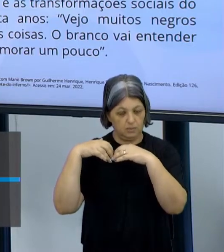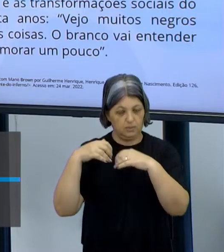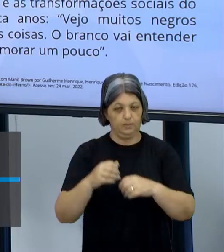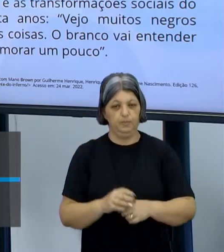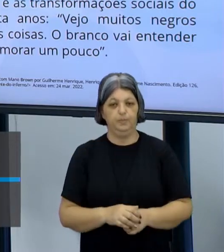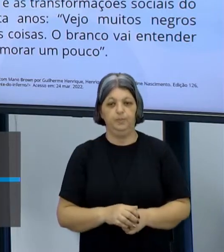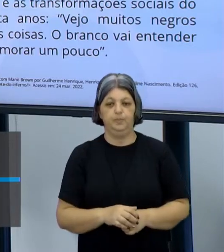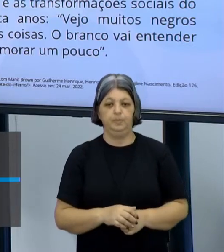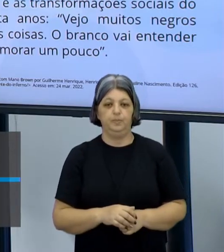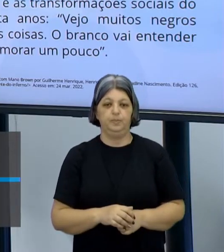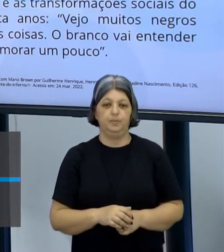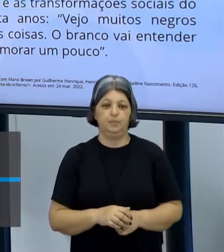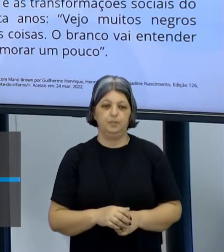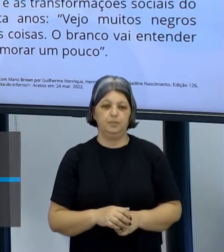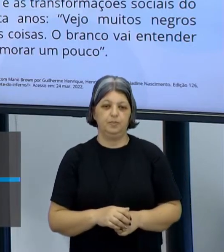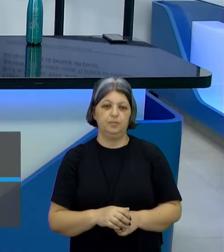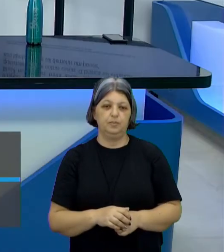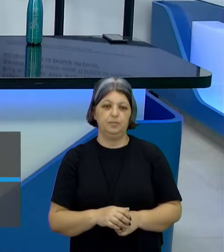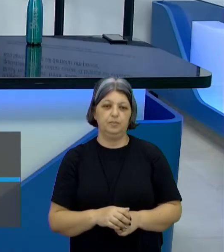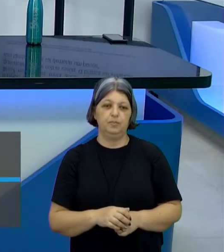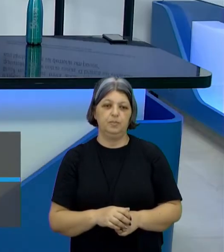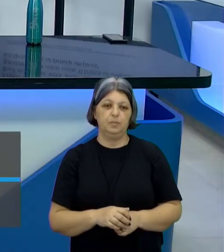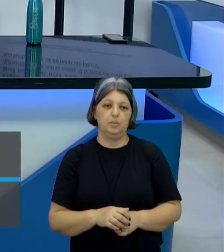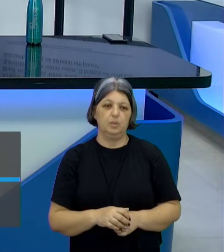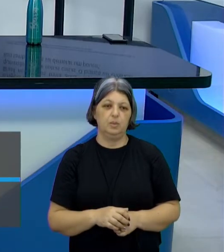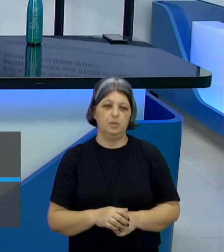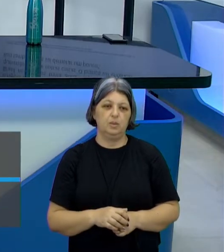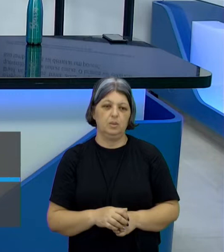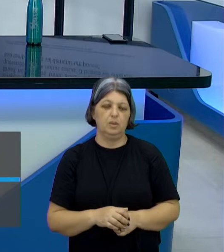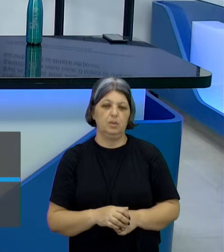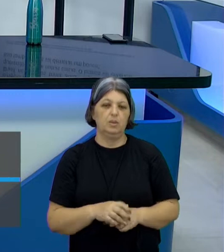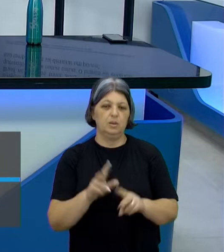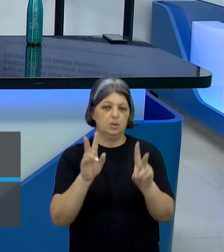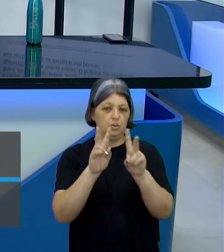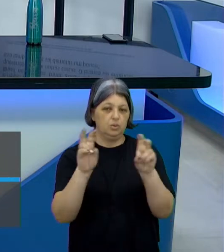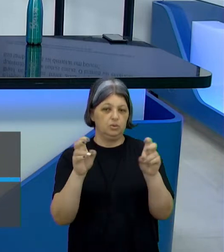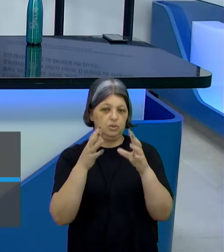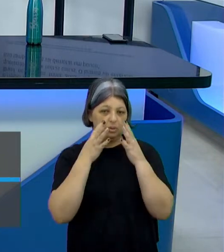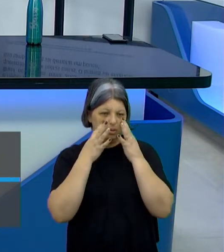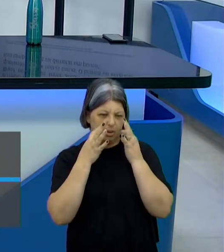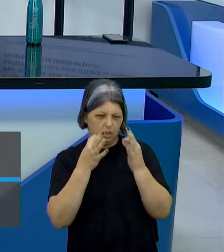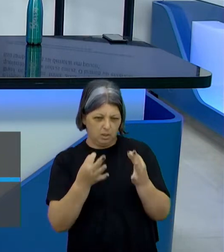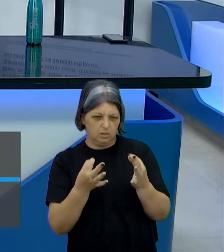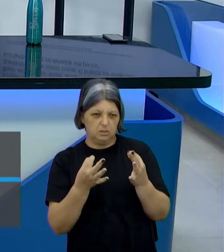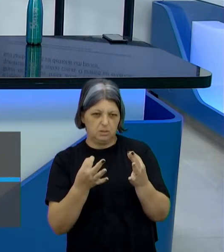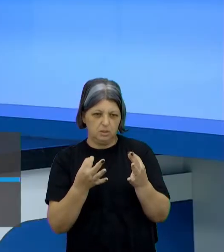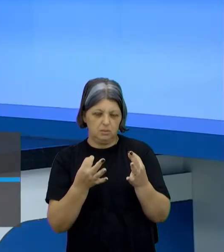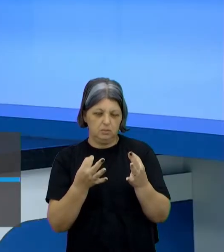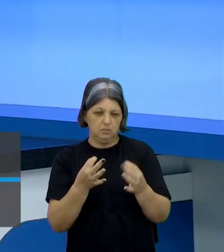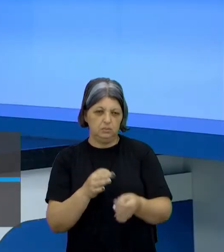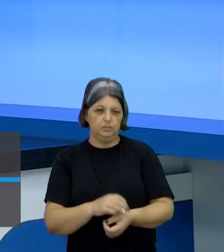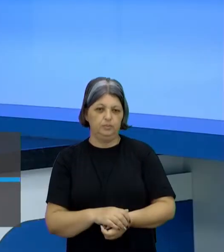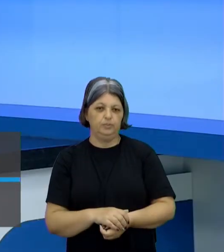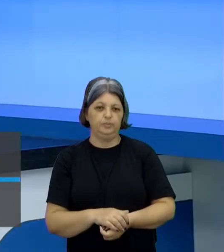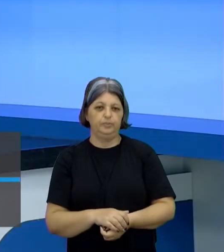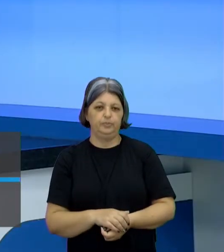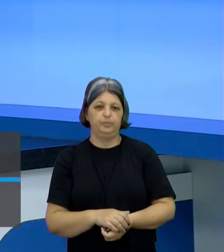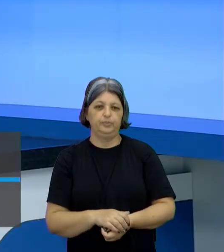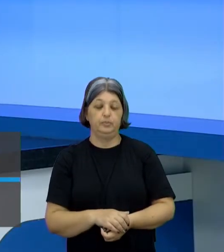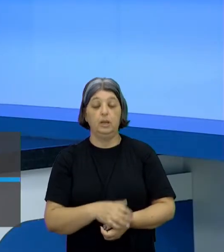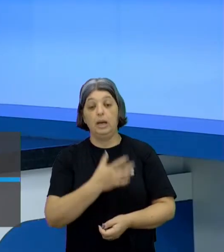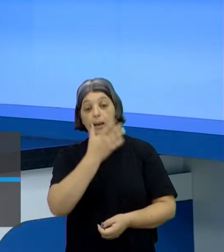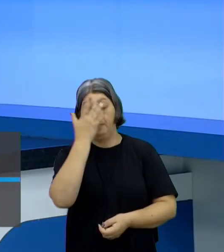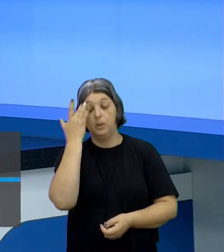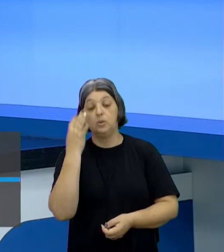bom? Quer falar alguma coisa, André? O título já chama atenção, né, nesse caso. E para quem conhece,